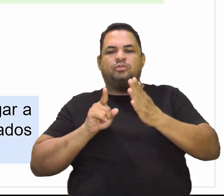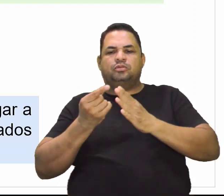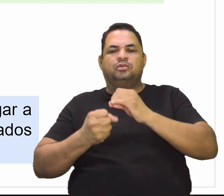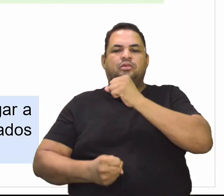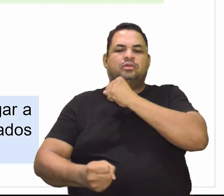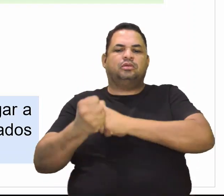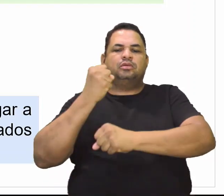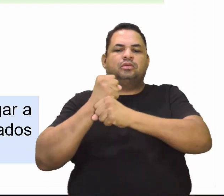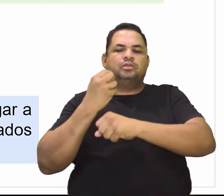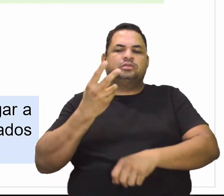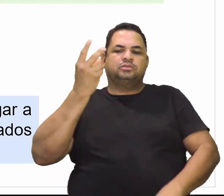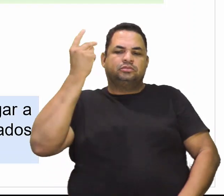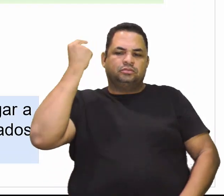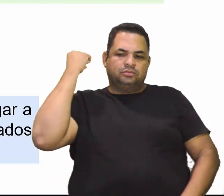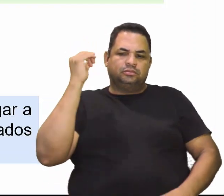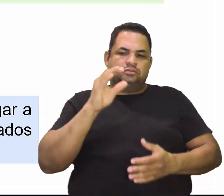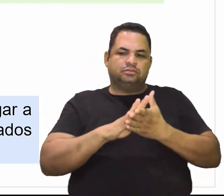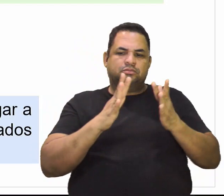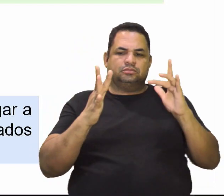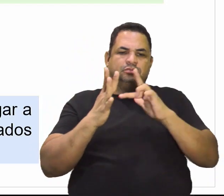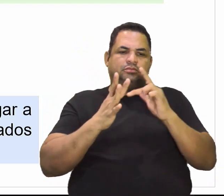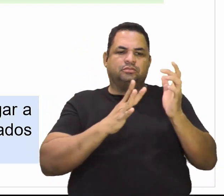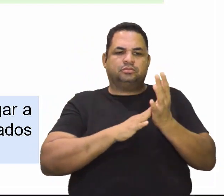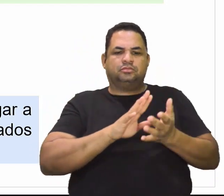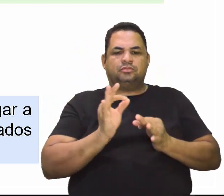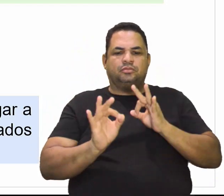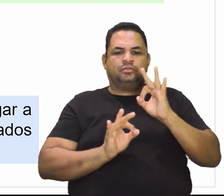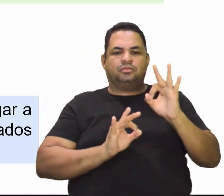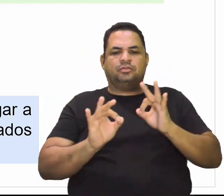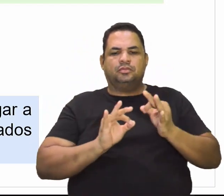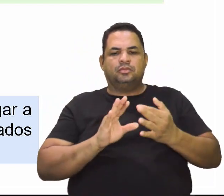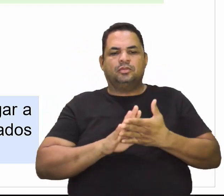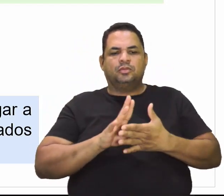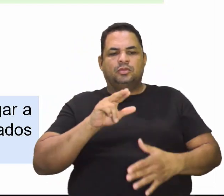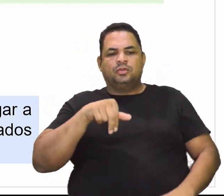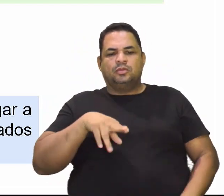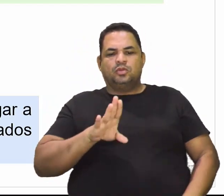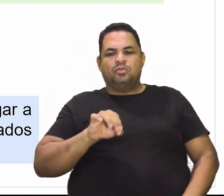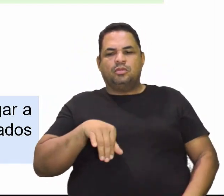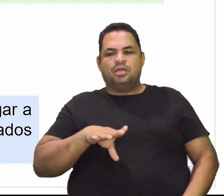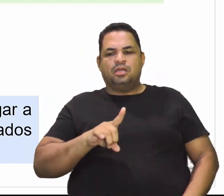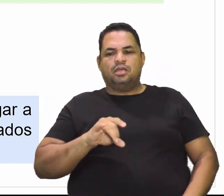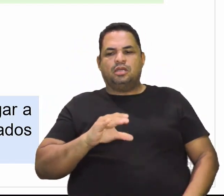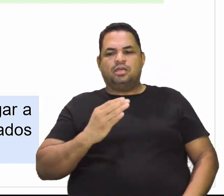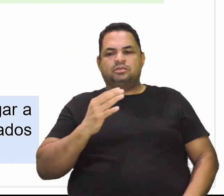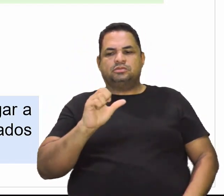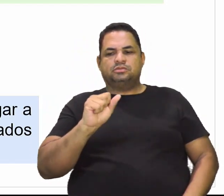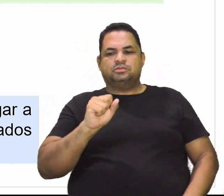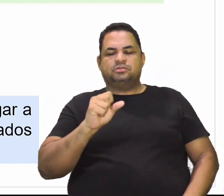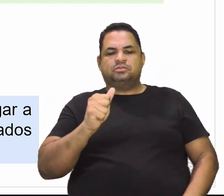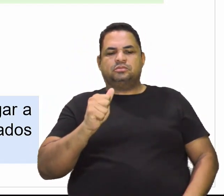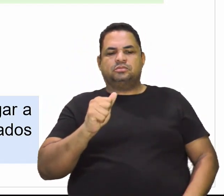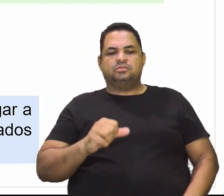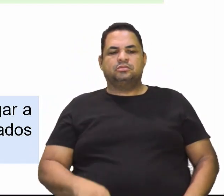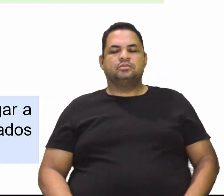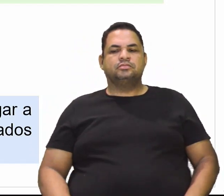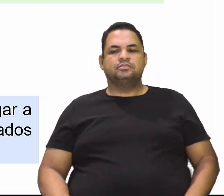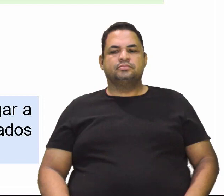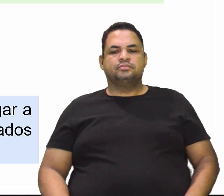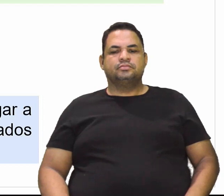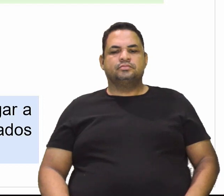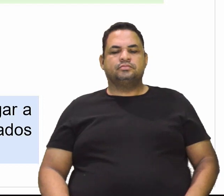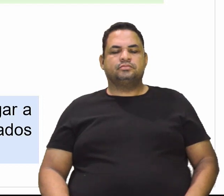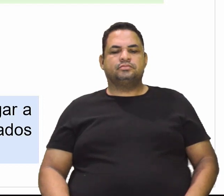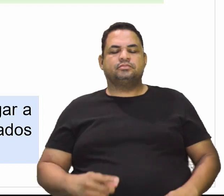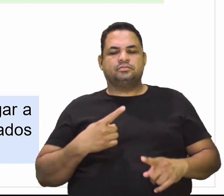eles formavam os nomos. E o nome do cara do nomo era o nomarca, não é monarca não, tá? É nomarca aí,